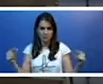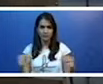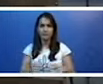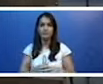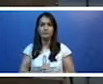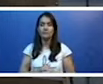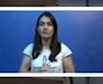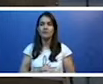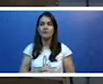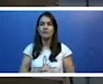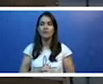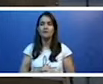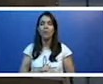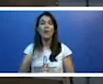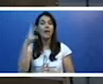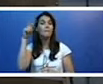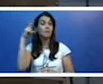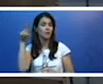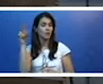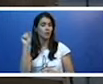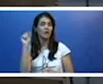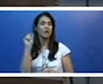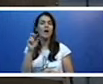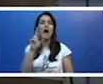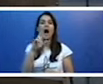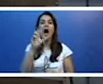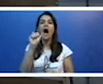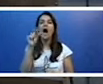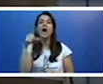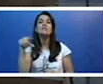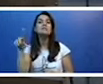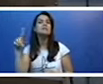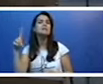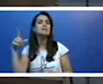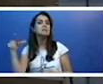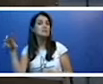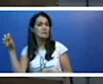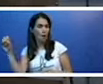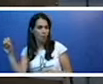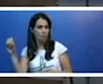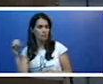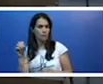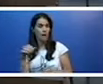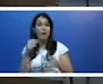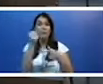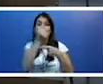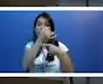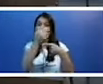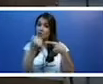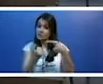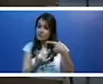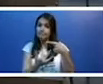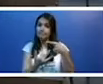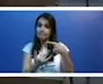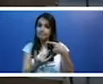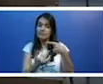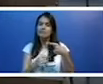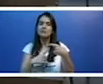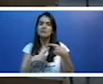vamos retomar aqui que é uma razão. Uma razão é uma fração que